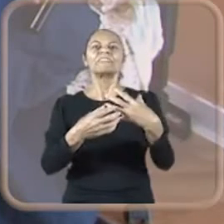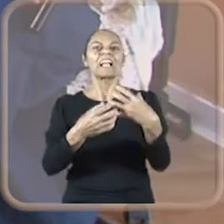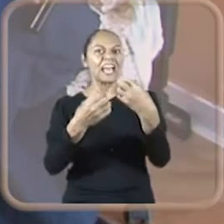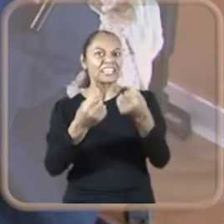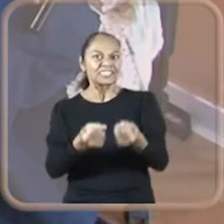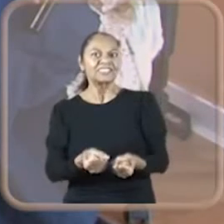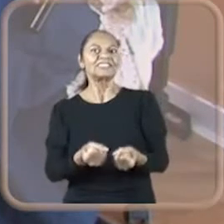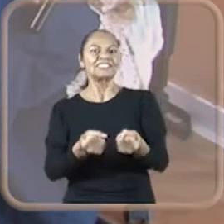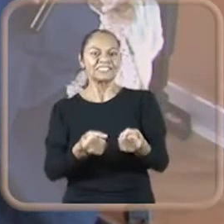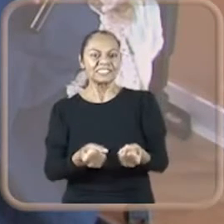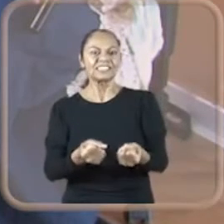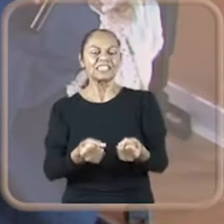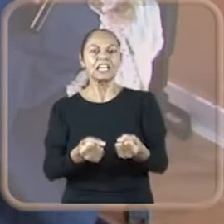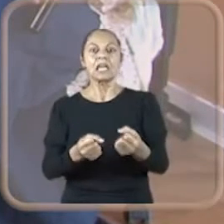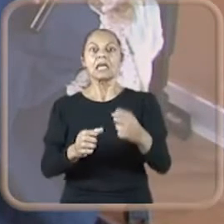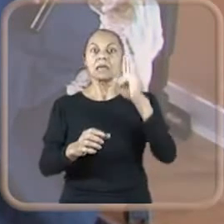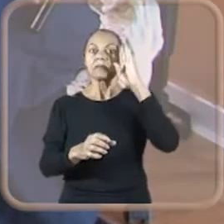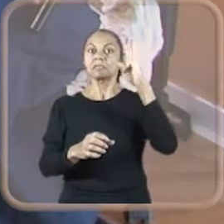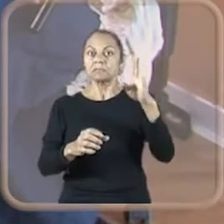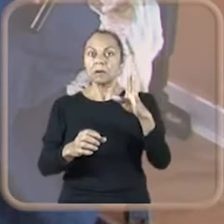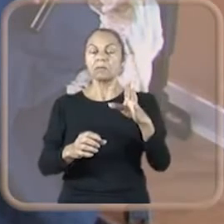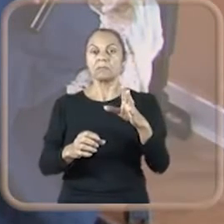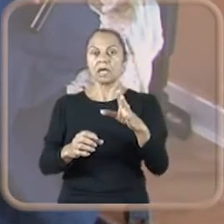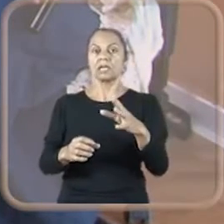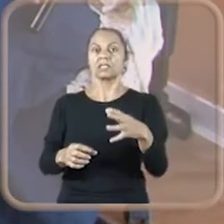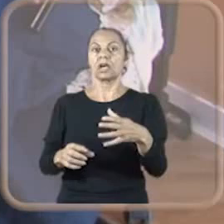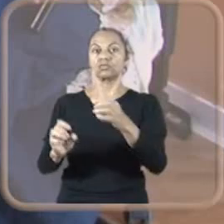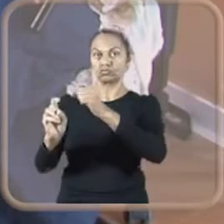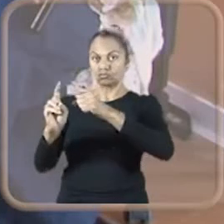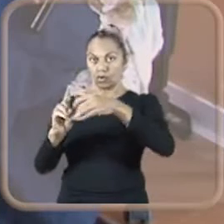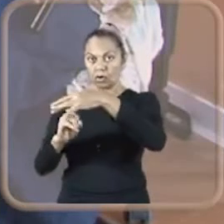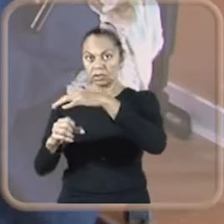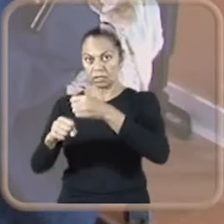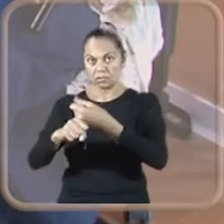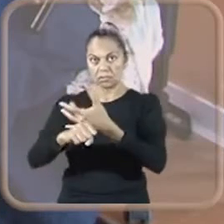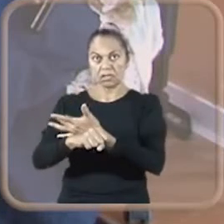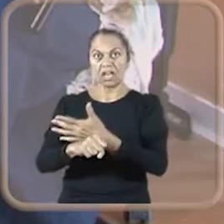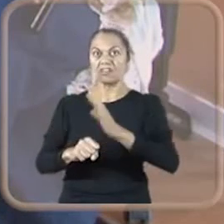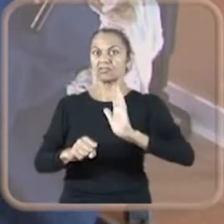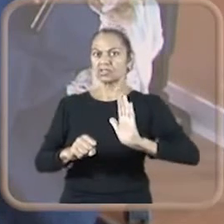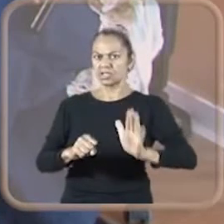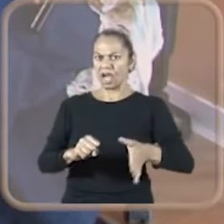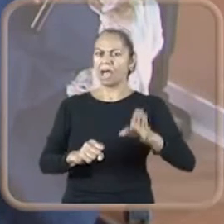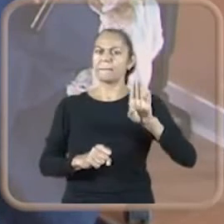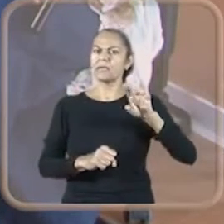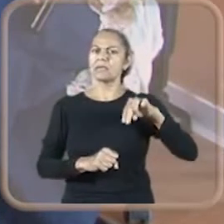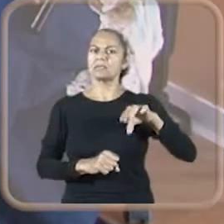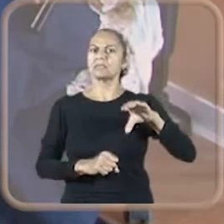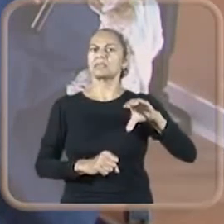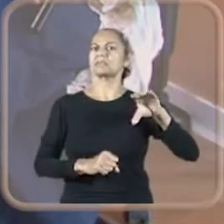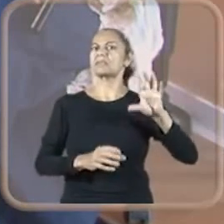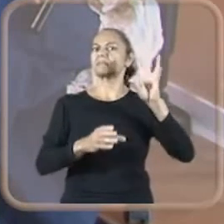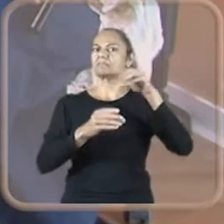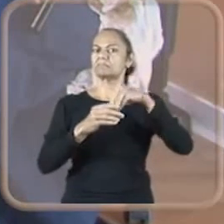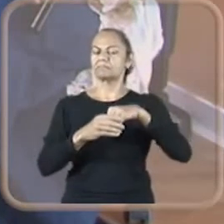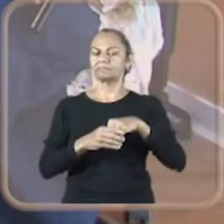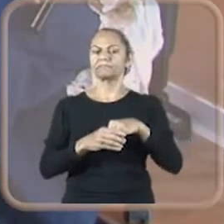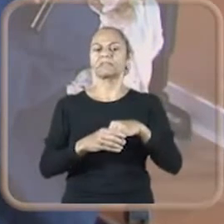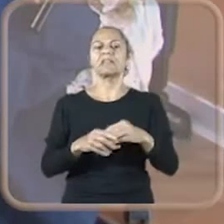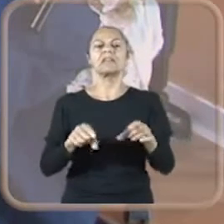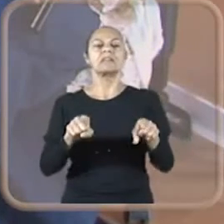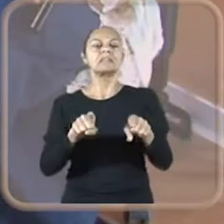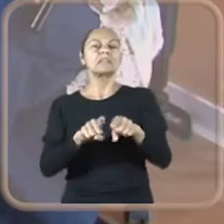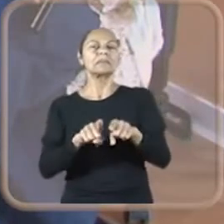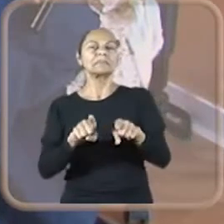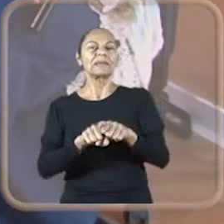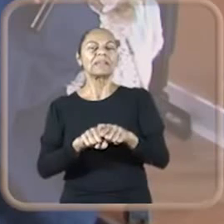da nossa rede, principalmente potencializando as questões socioemocionais que estão previstas na BNCC. E assim que os primeiros